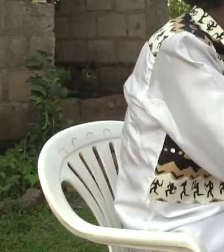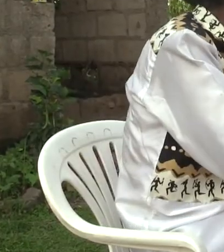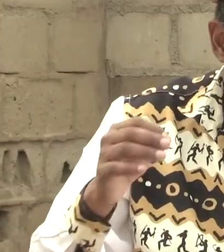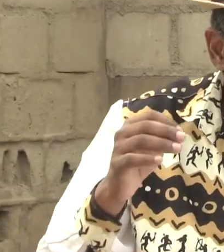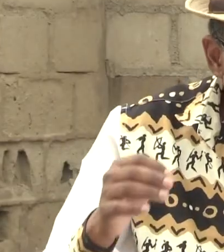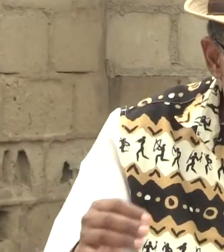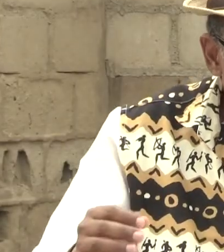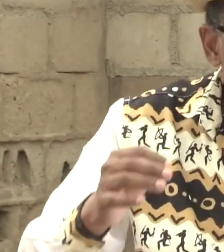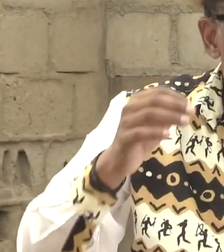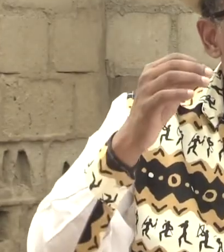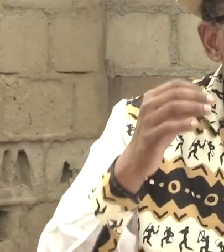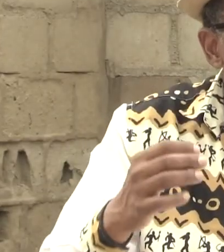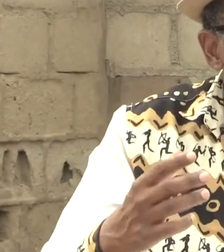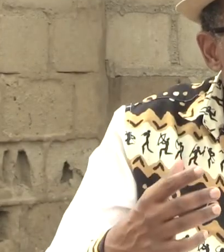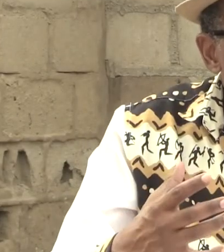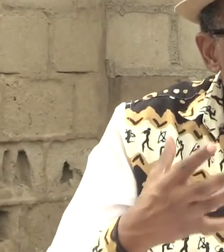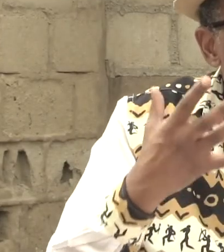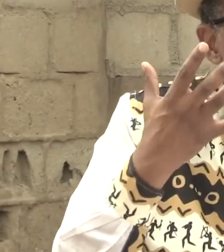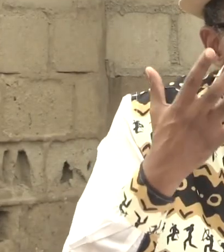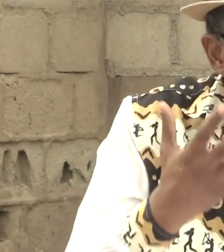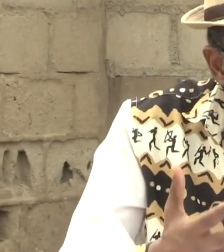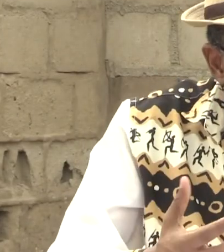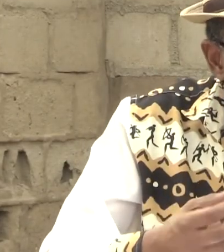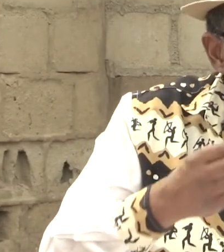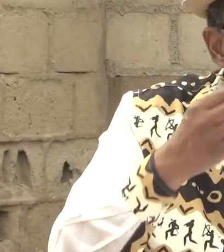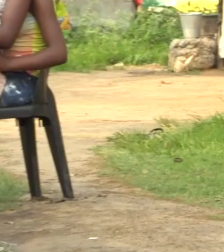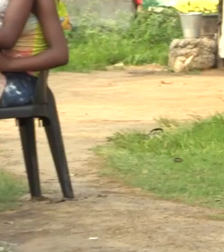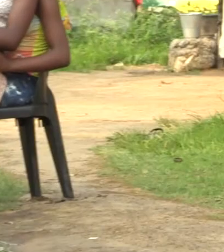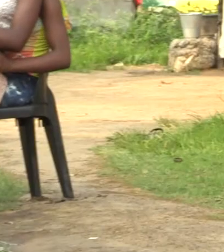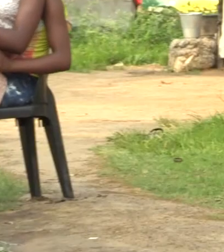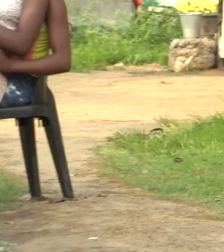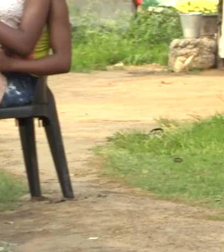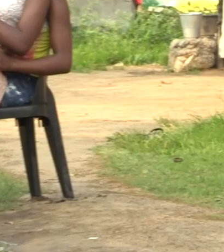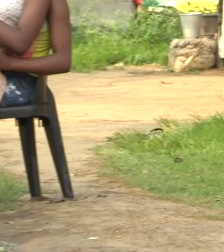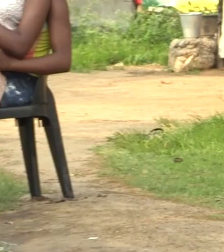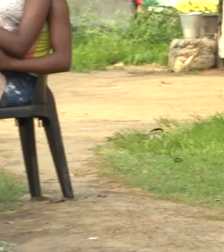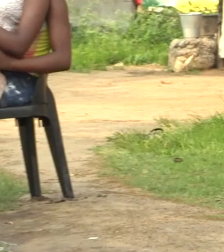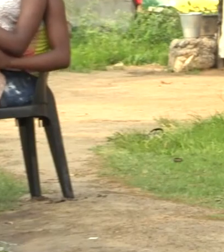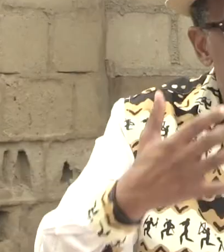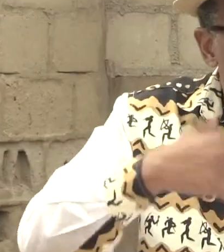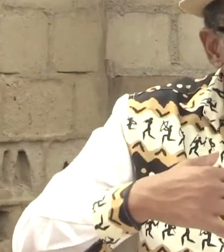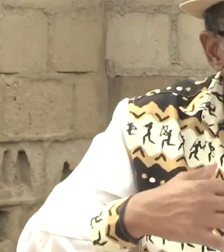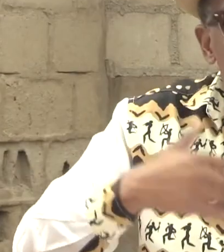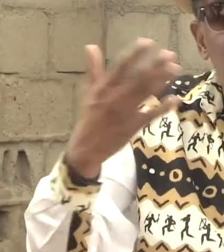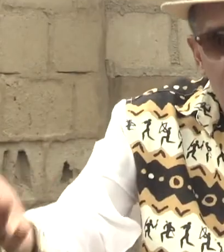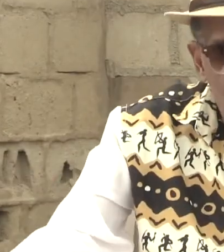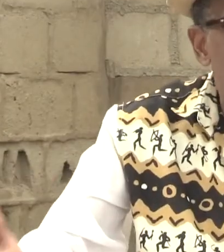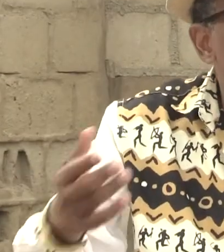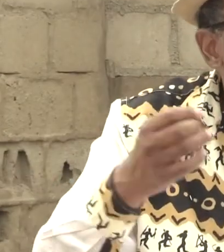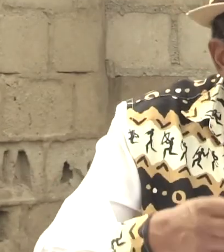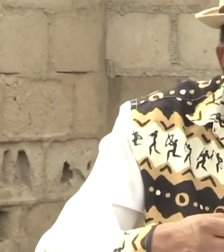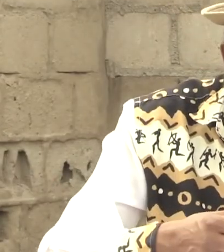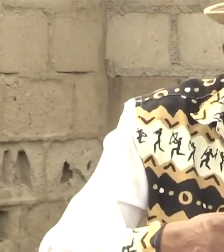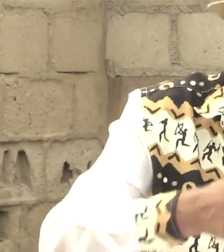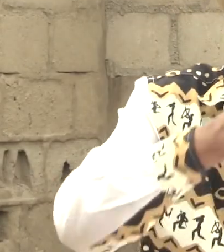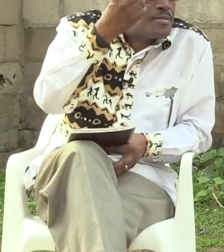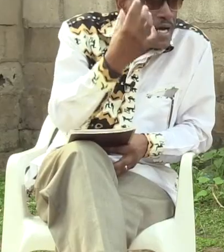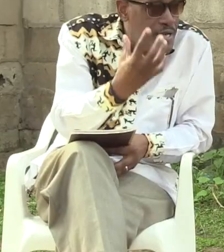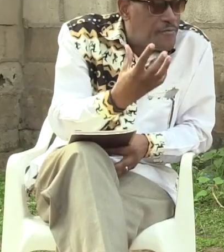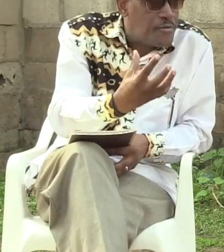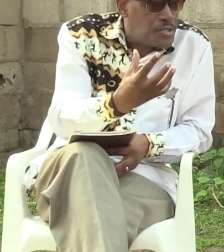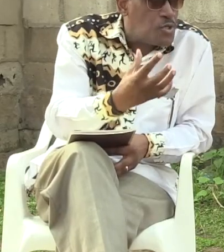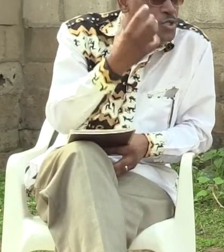Olha, o direito à informação significa poder solicitar, procurar, consultar, receber e divulgar a informação